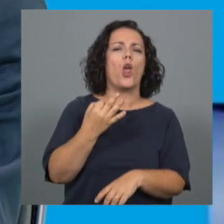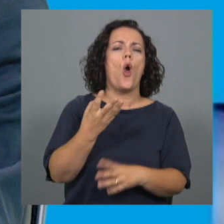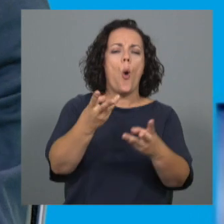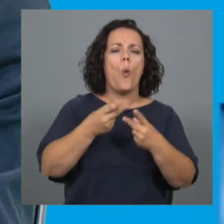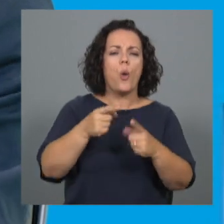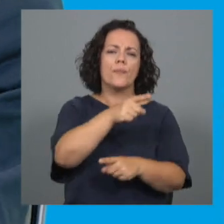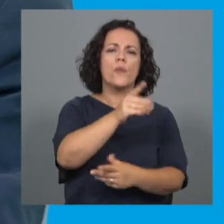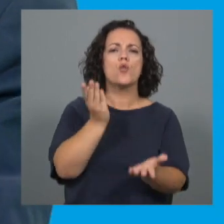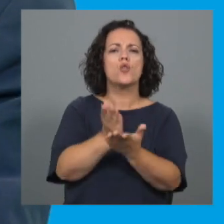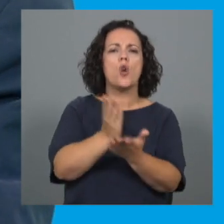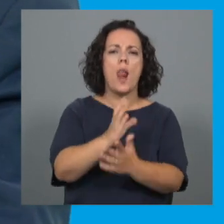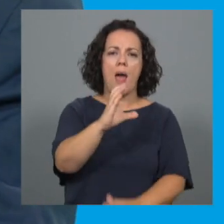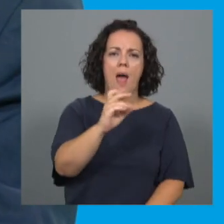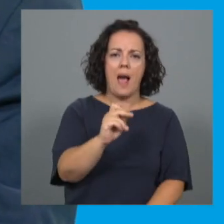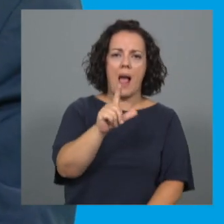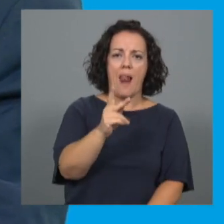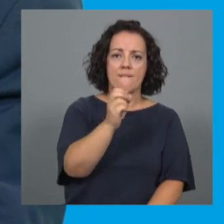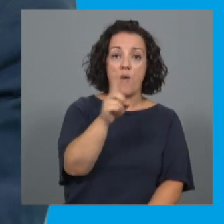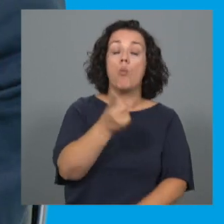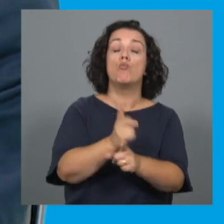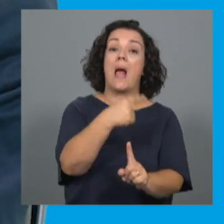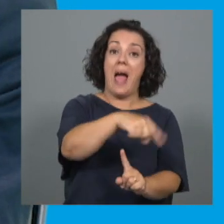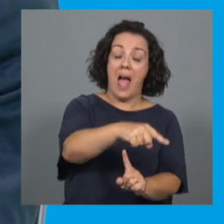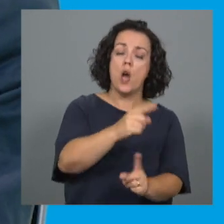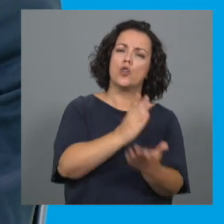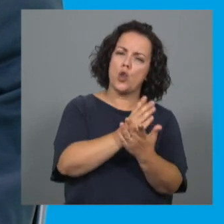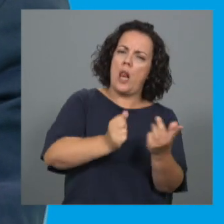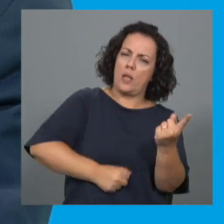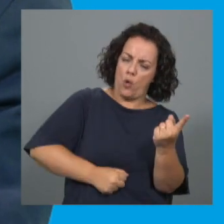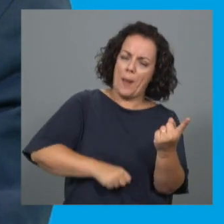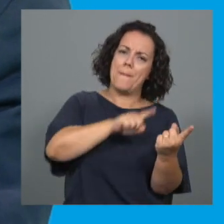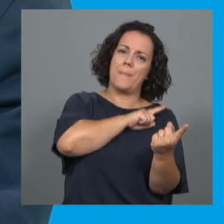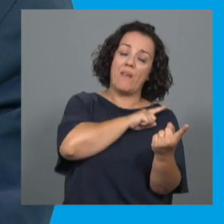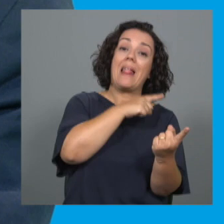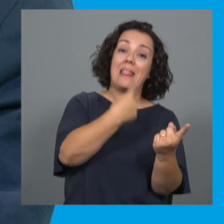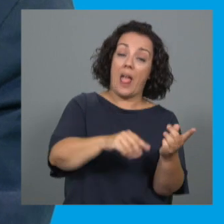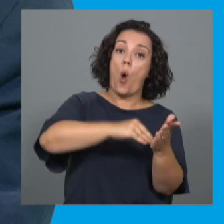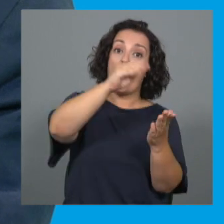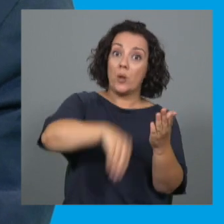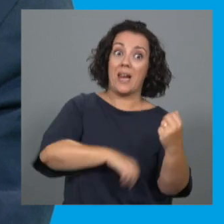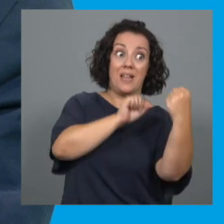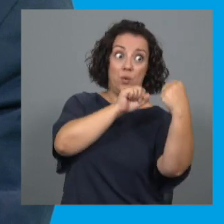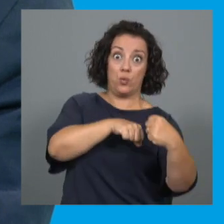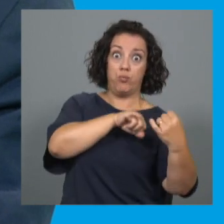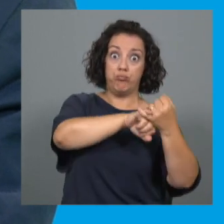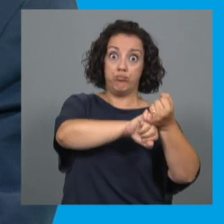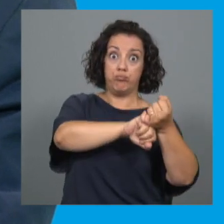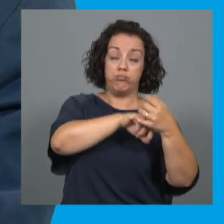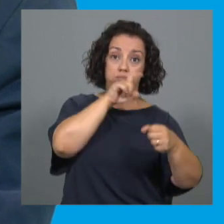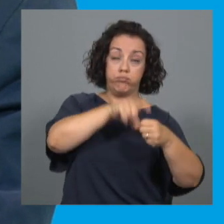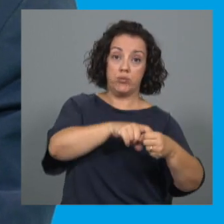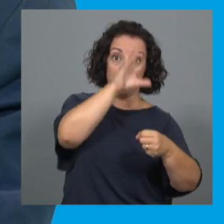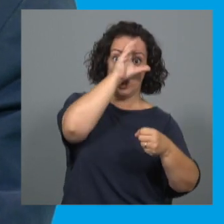de Calvão, porque há muitas escolas privadas, escolas católicas e outras com contrato de associação que neste momento estão a viver